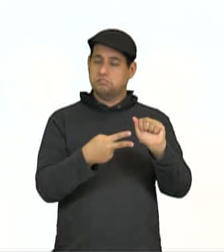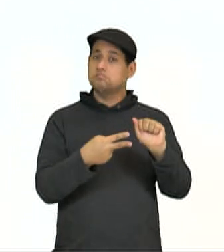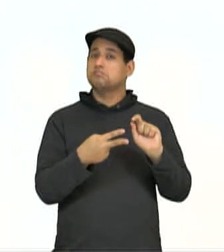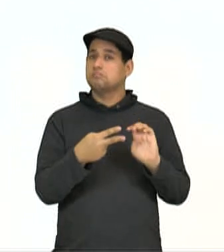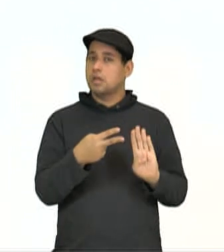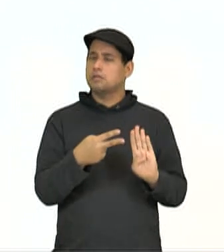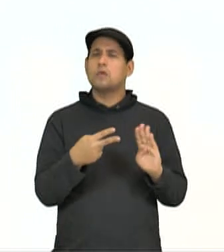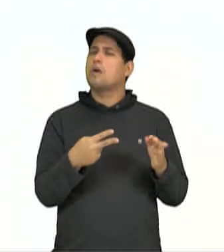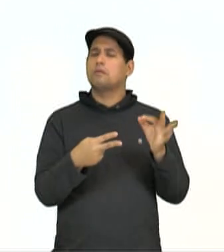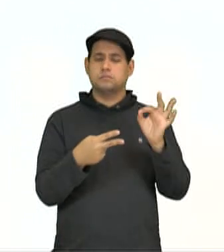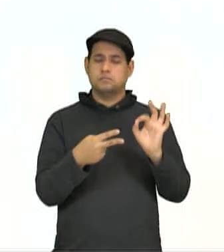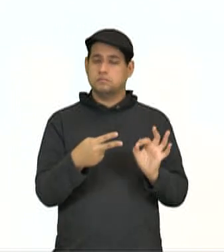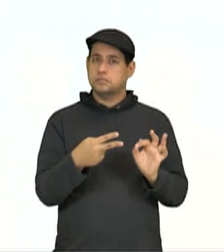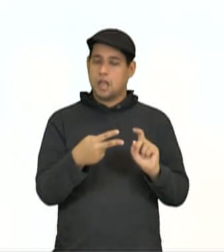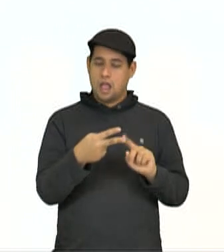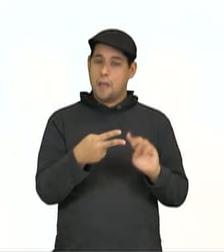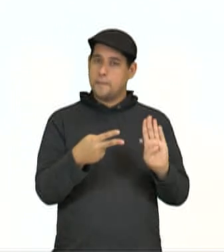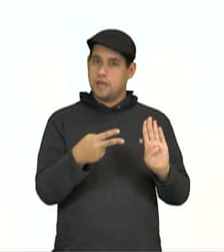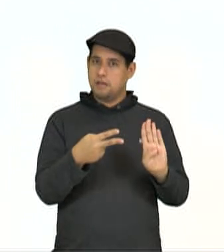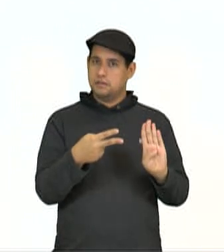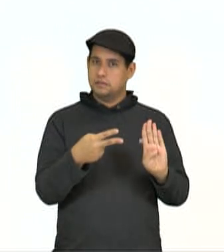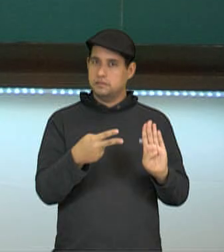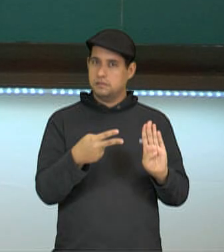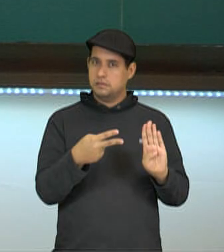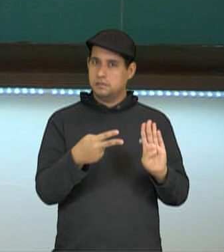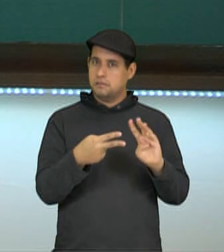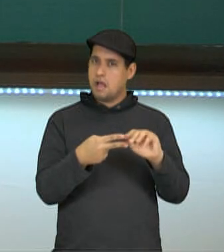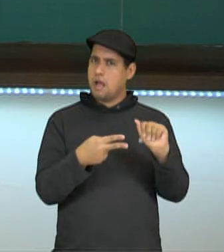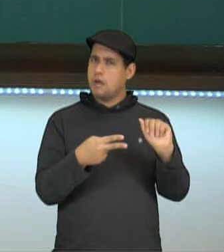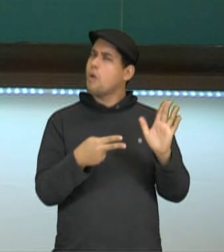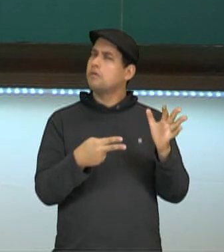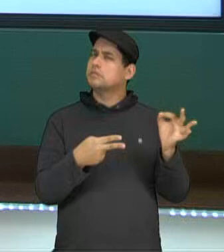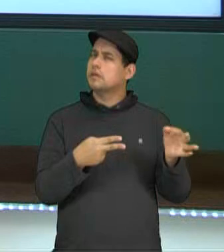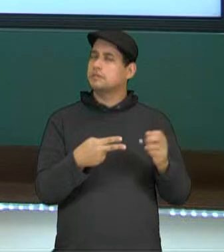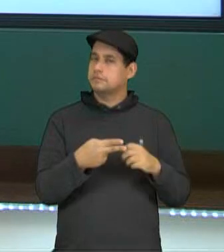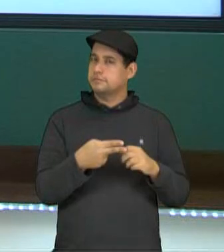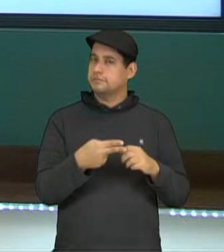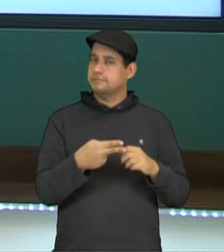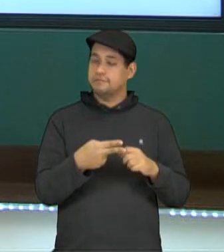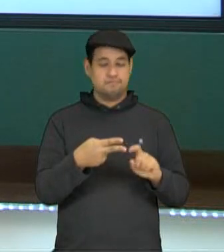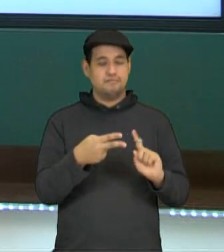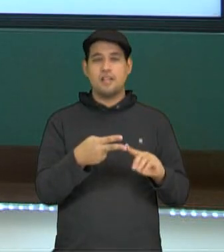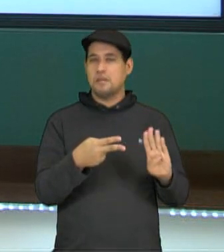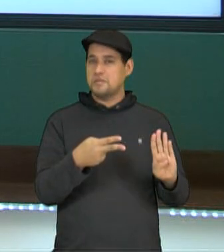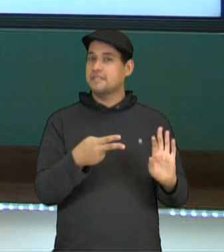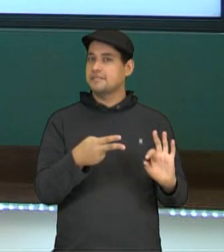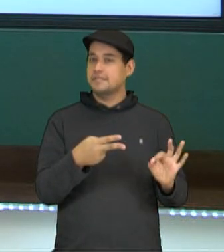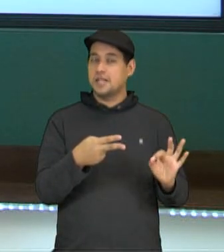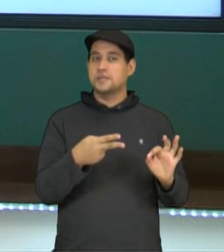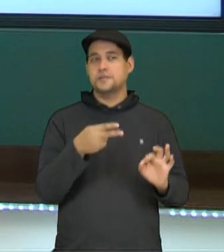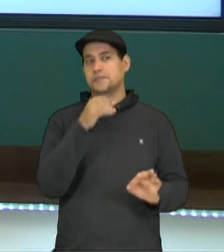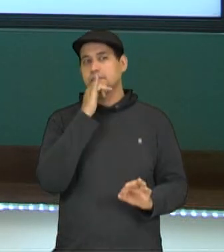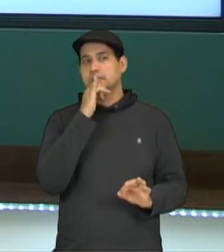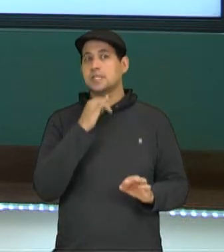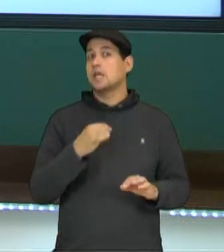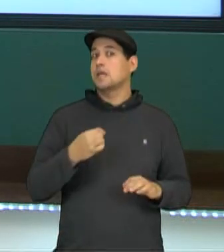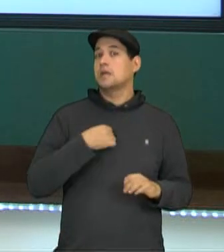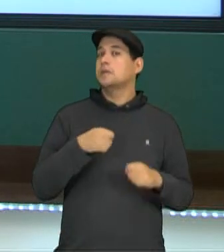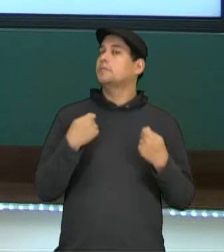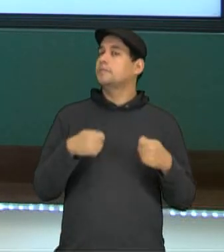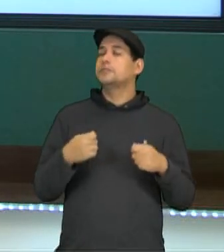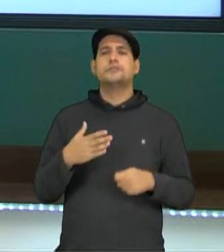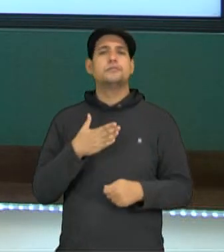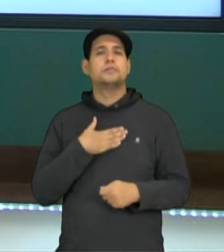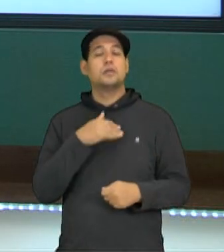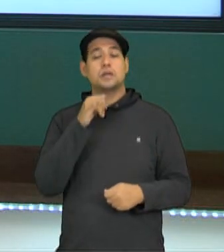letra B, você acertou, né? I rely on me, mais ou menos seria eu dependo de mim, né? Então é quando